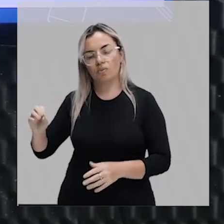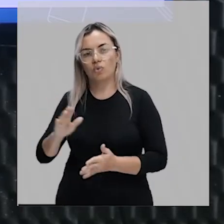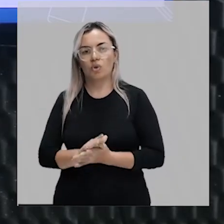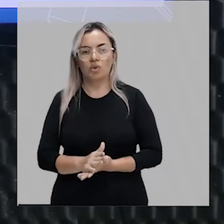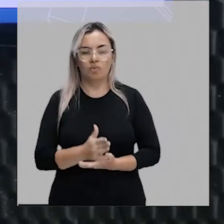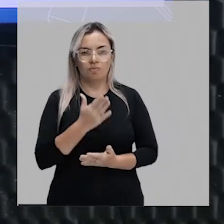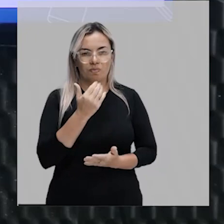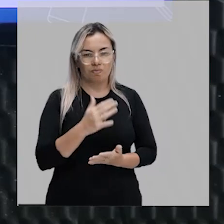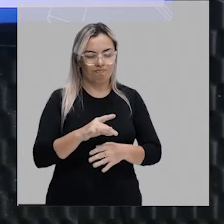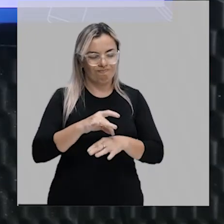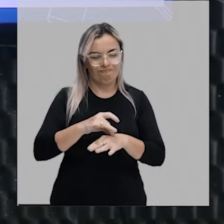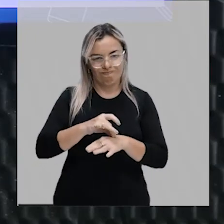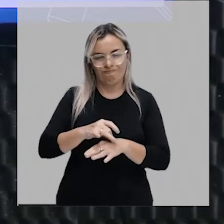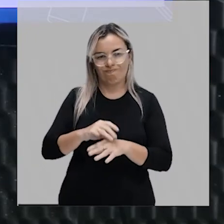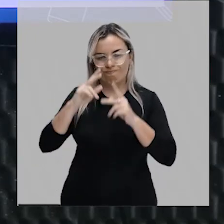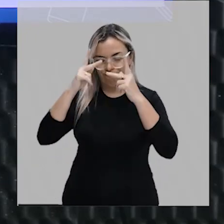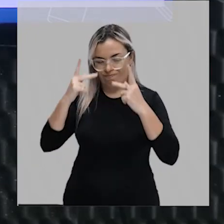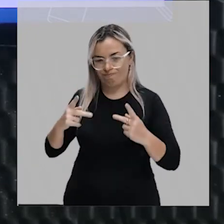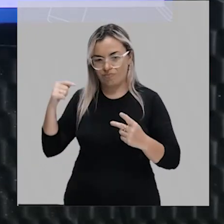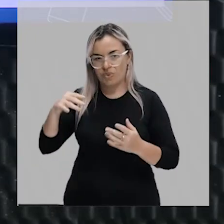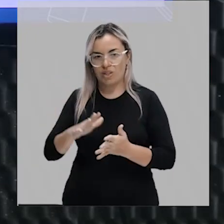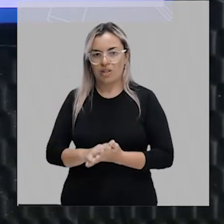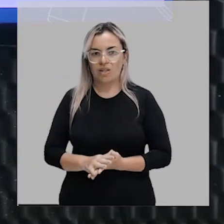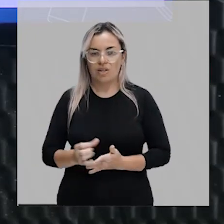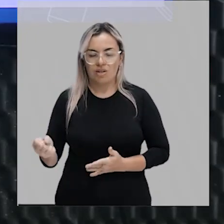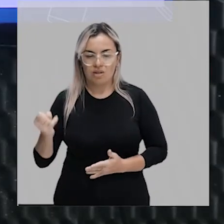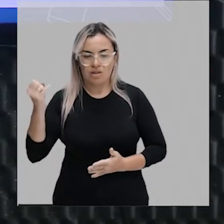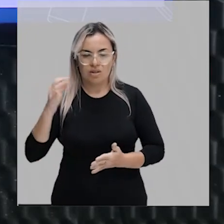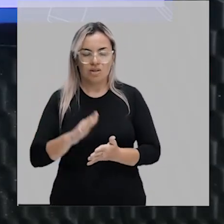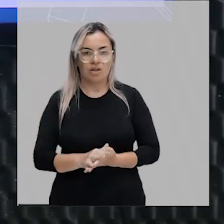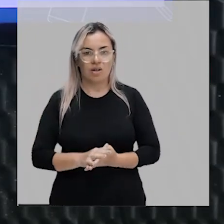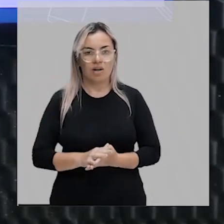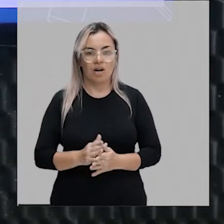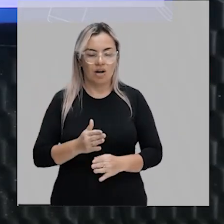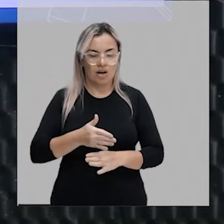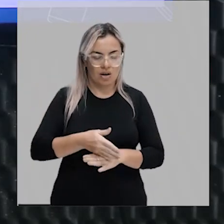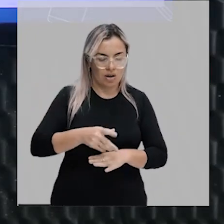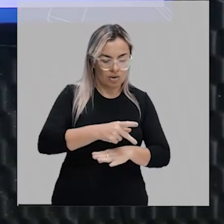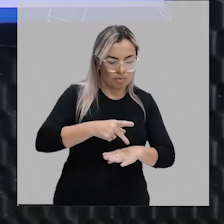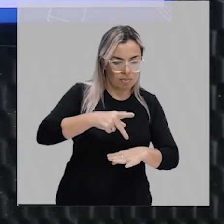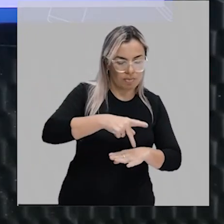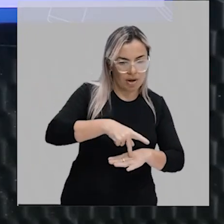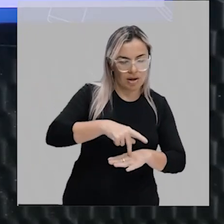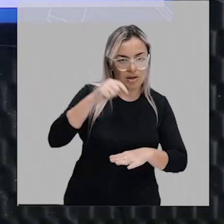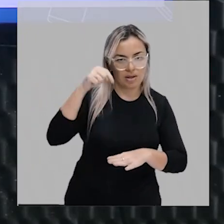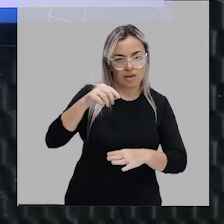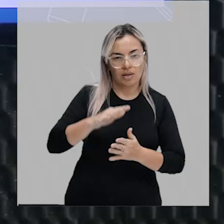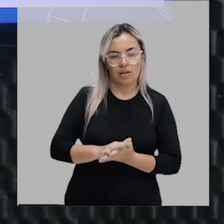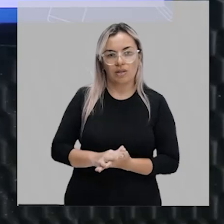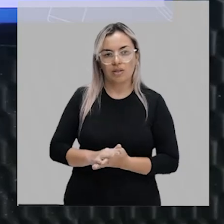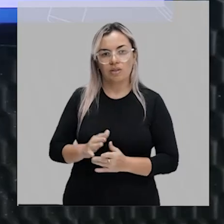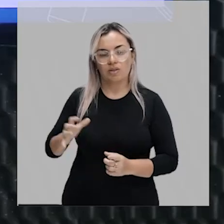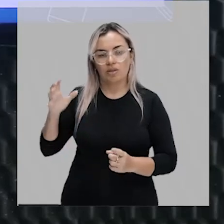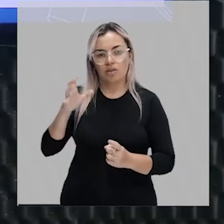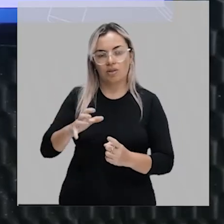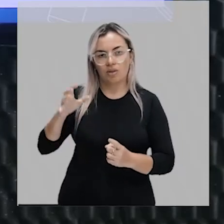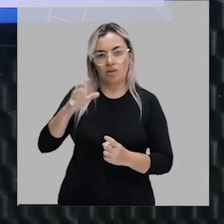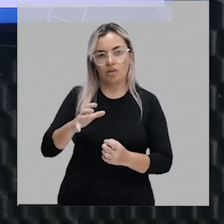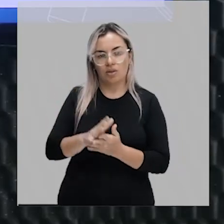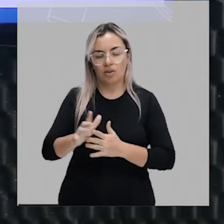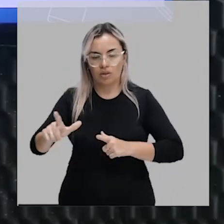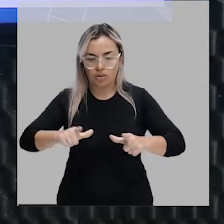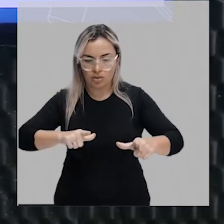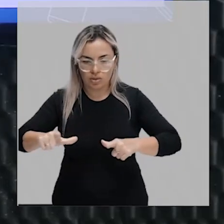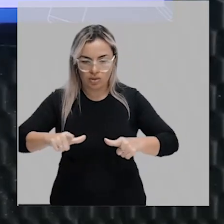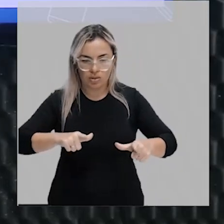ser fundamental a presença dos estados e muita mão de obra, os estados como os